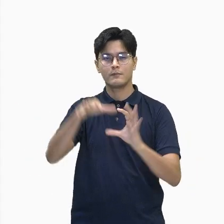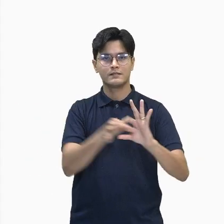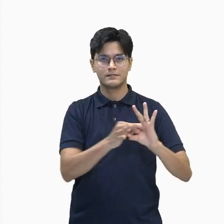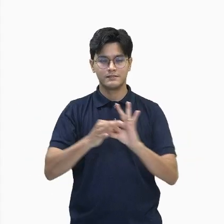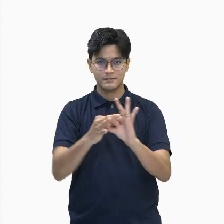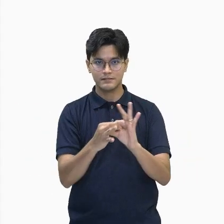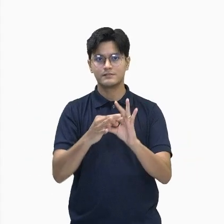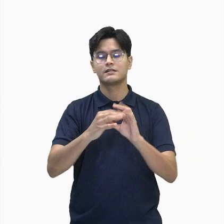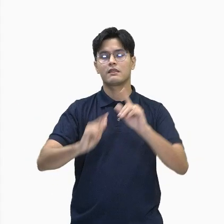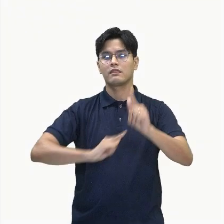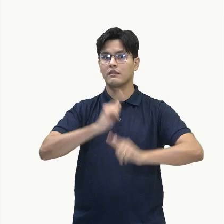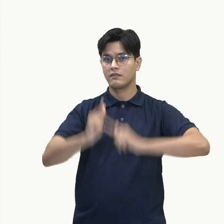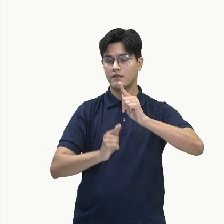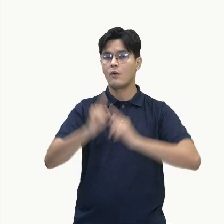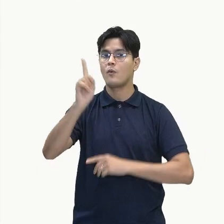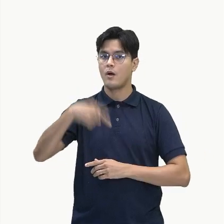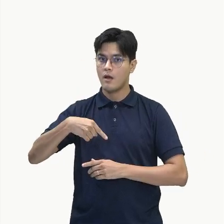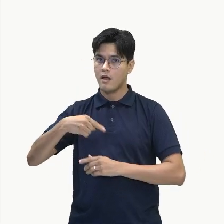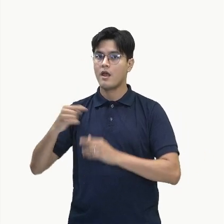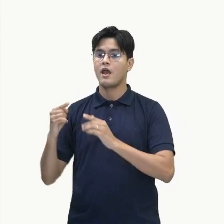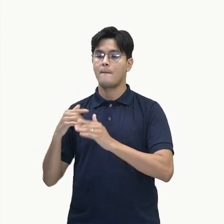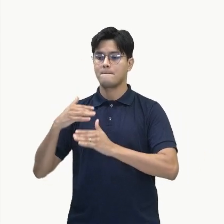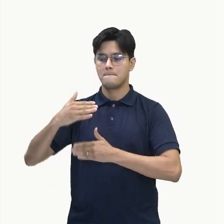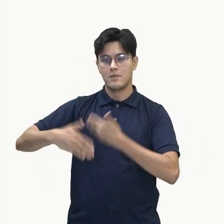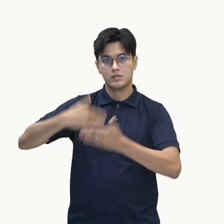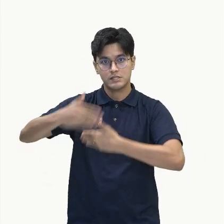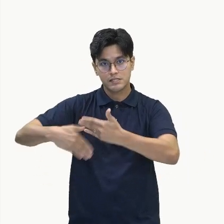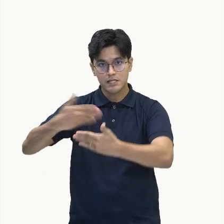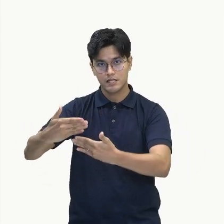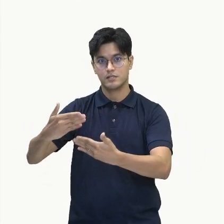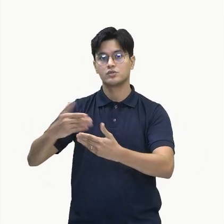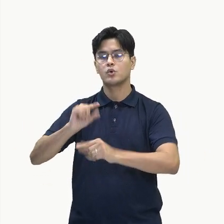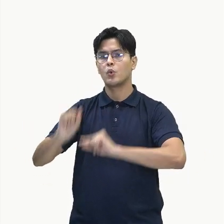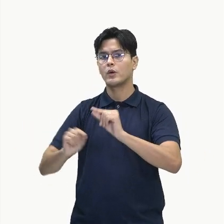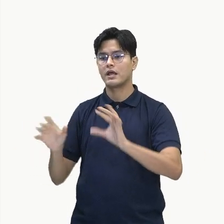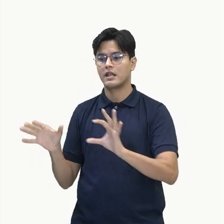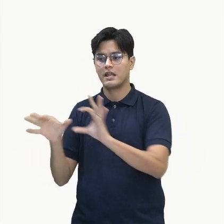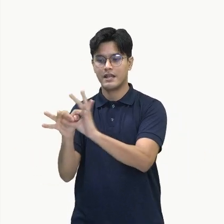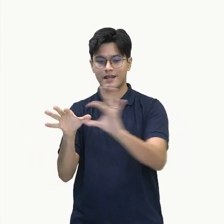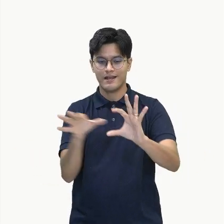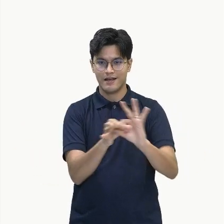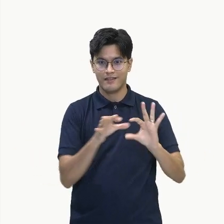globalização ela é um processo de ligação e interligação